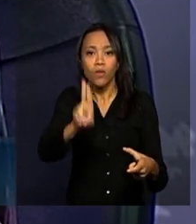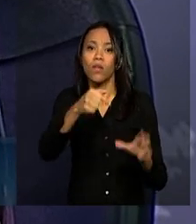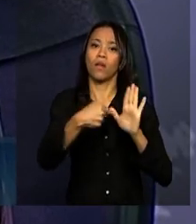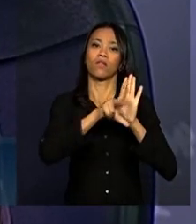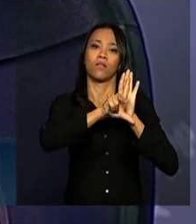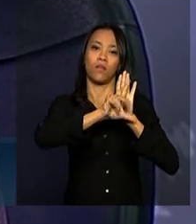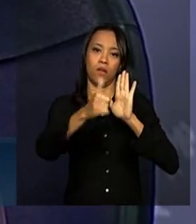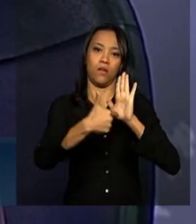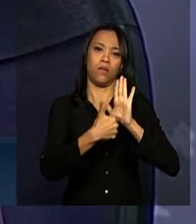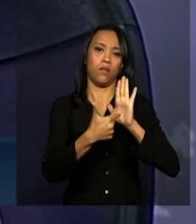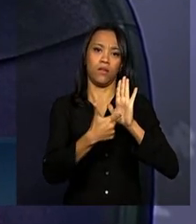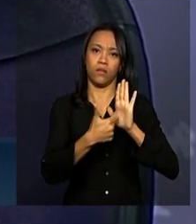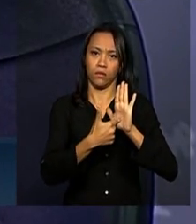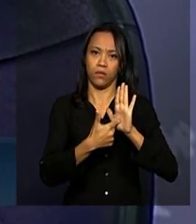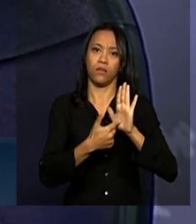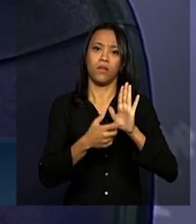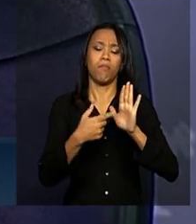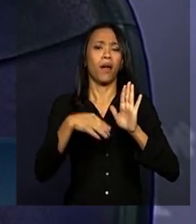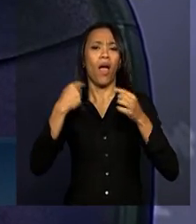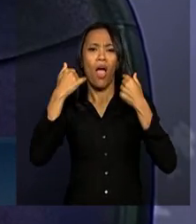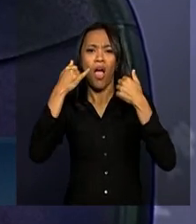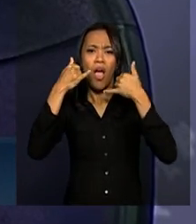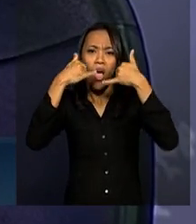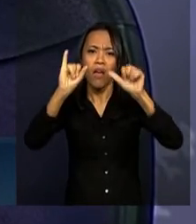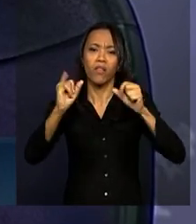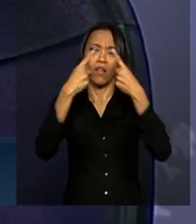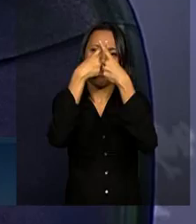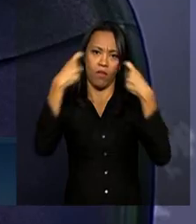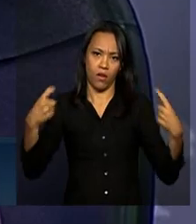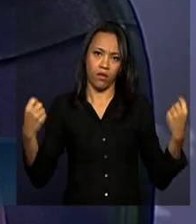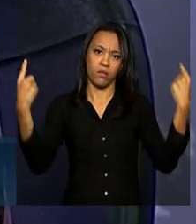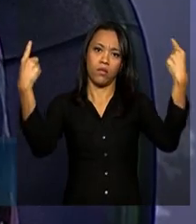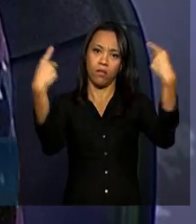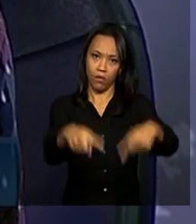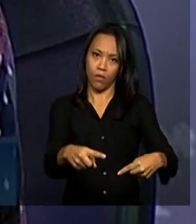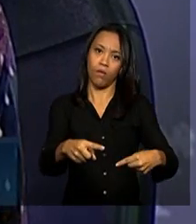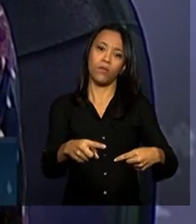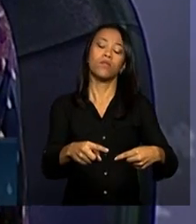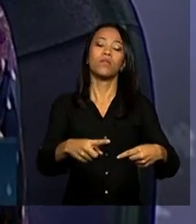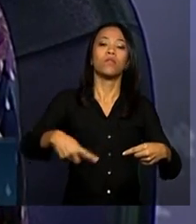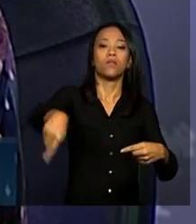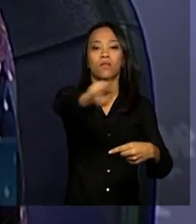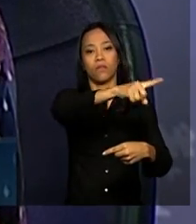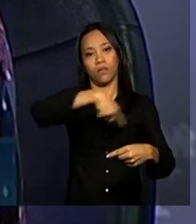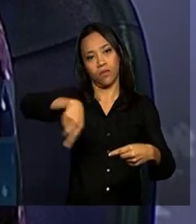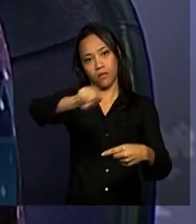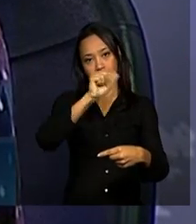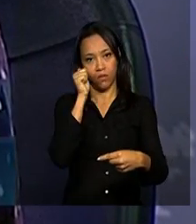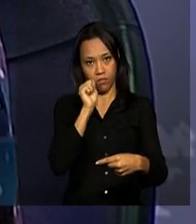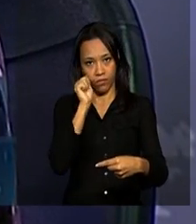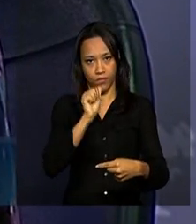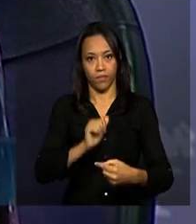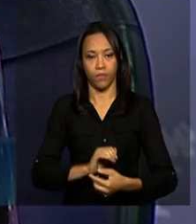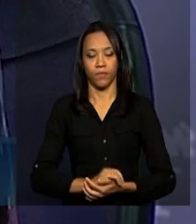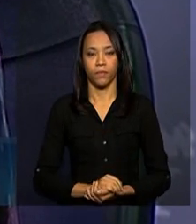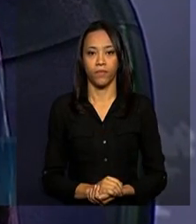todos os serviços de enfrentamento à violência contra, que se abate contra